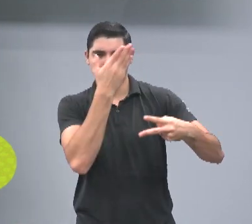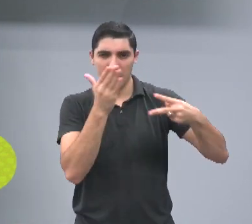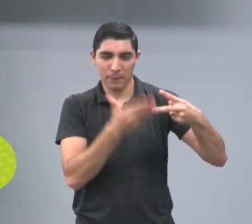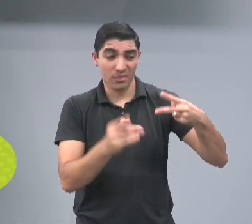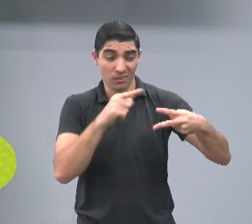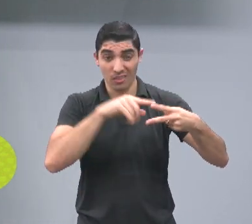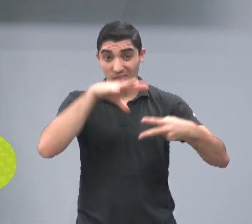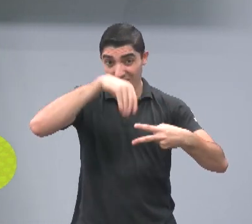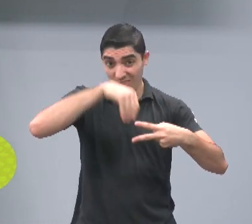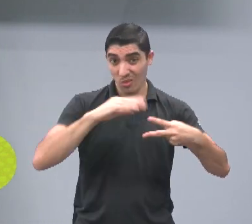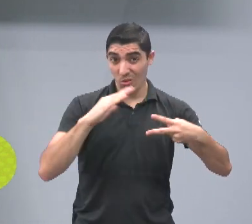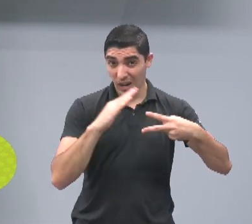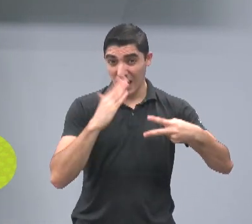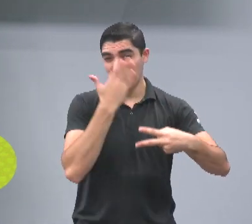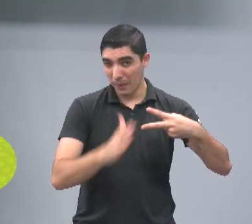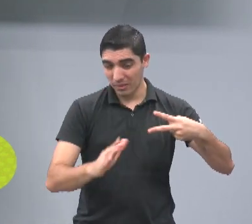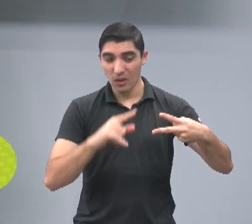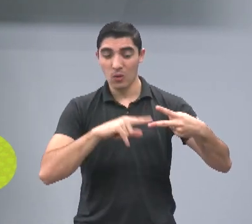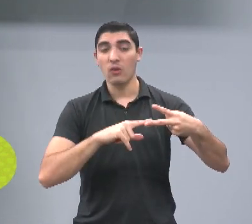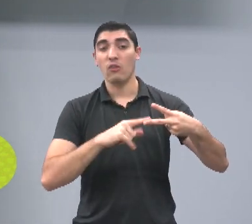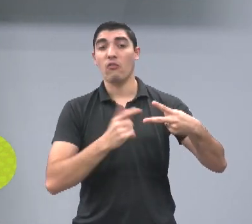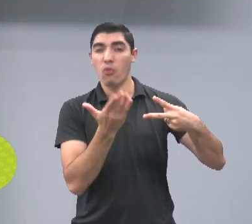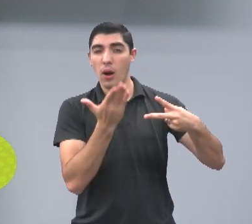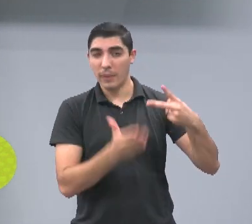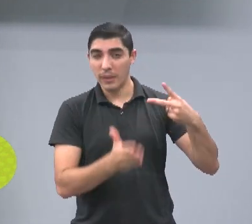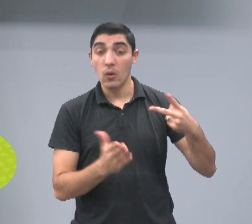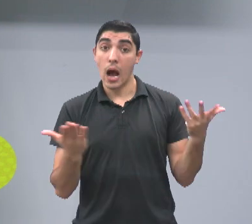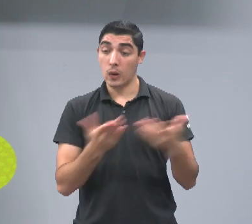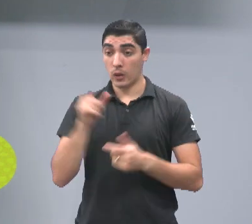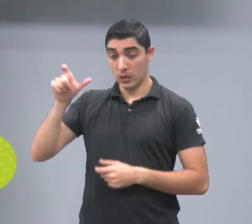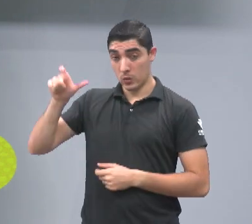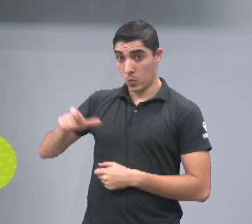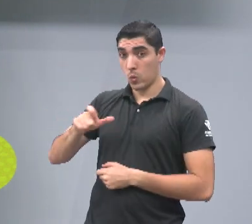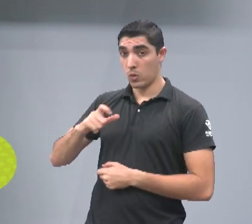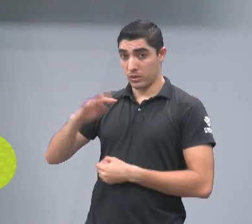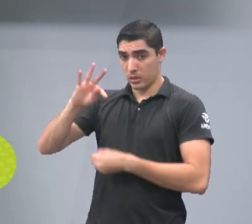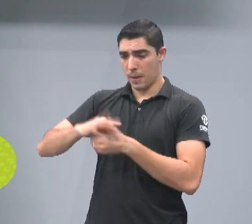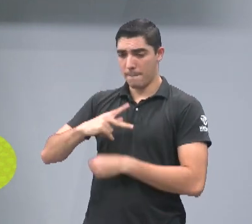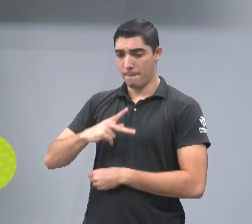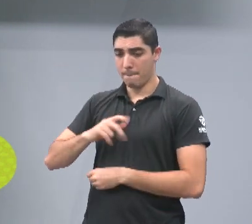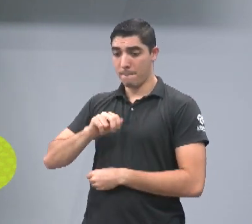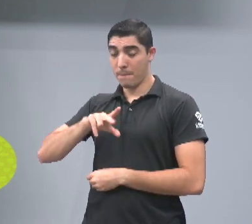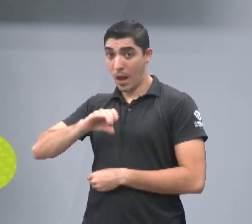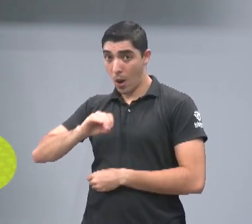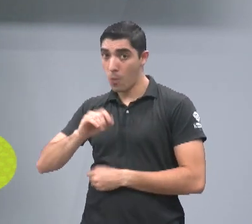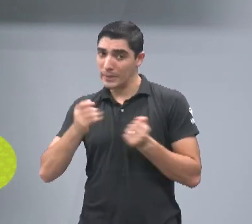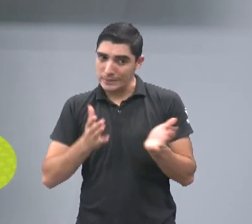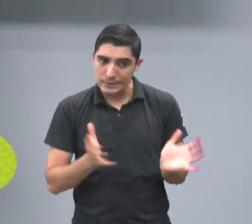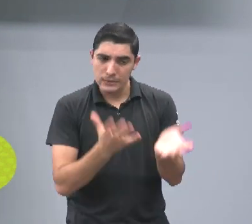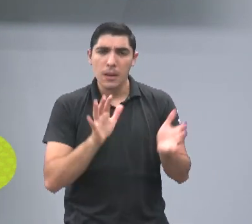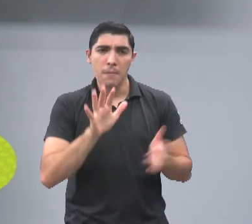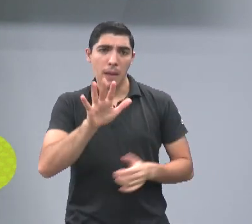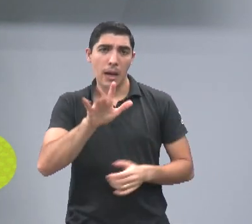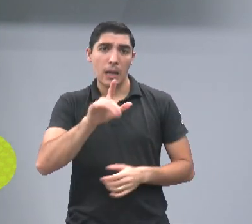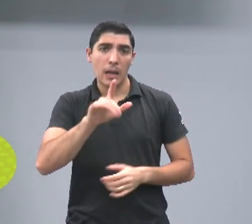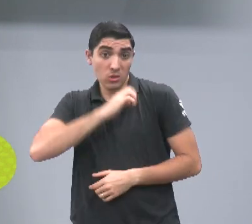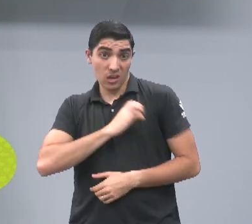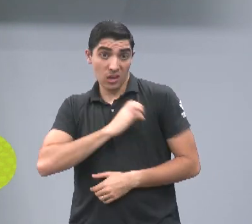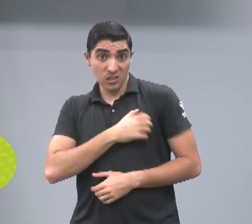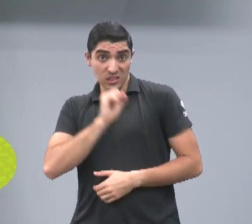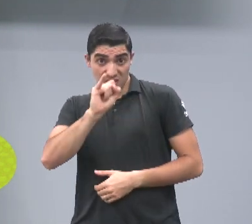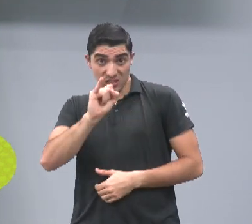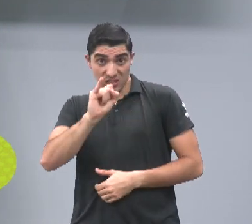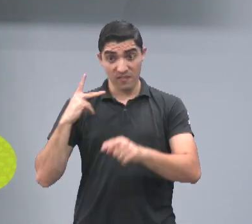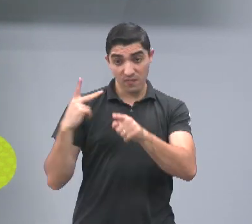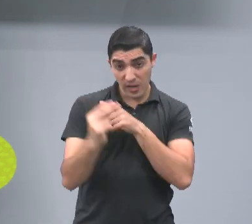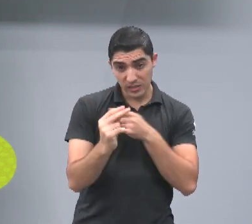vai ter que lidar para tentar erguer o São José. Mas a situação do São José, como eu disse, não é tão preocupante, porque se vence uma, já vai a 12, já